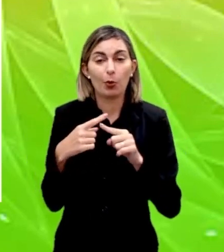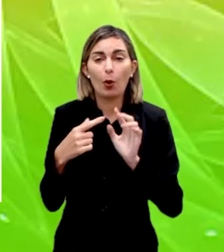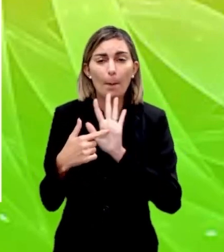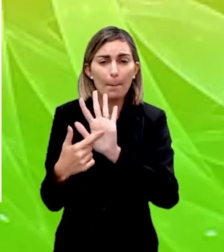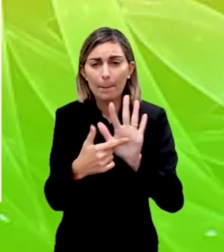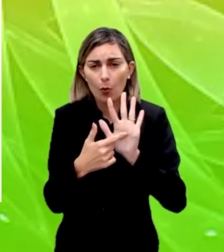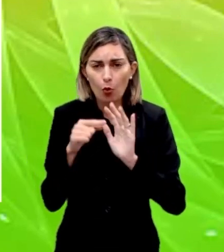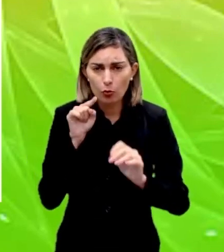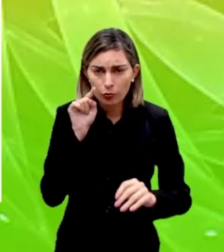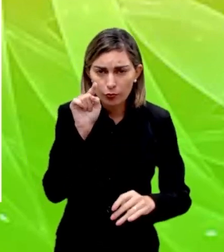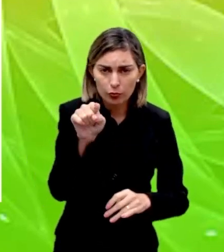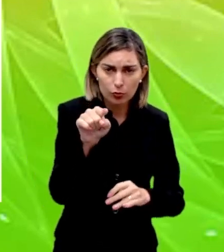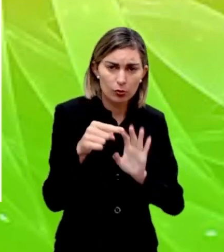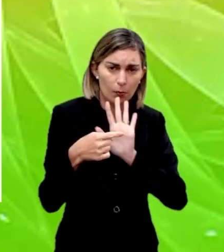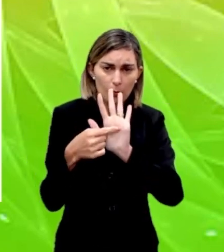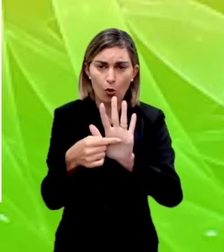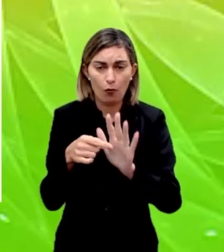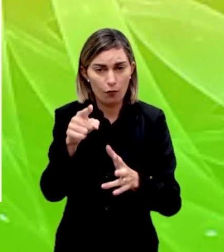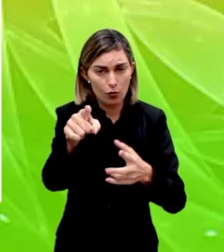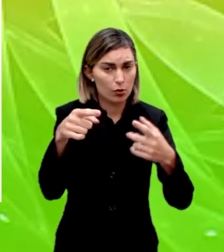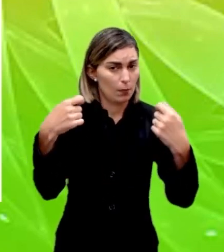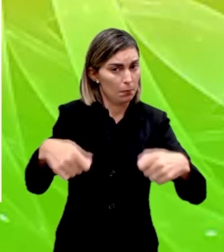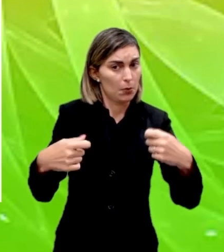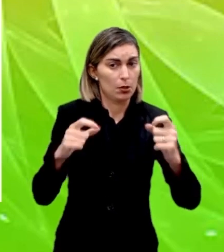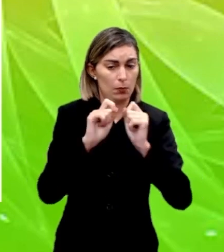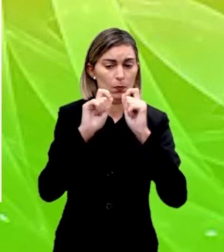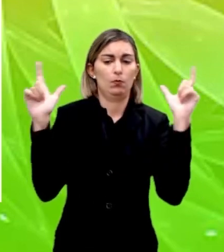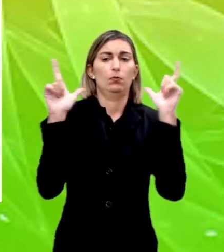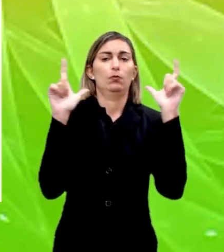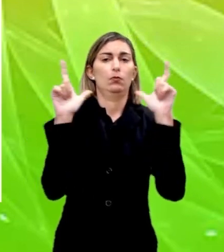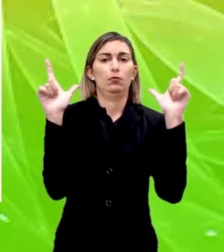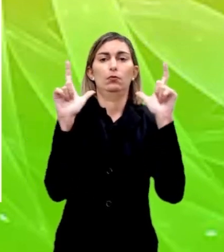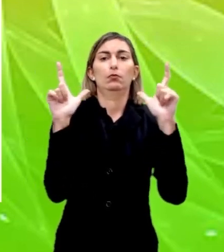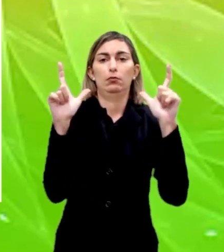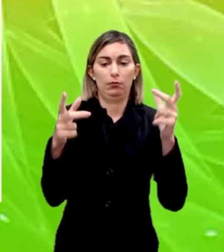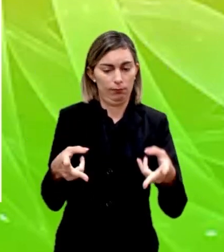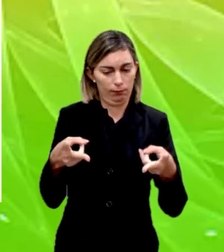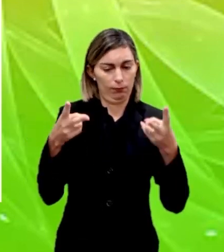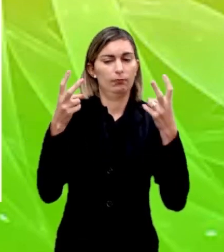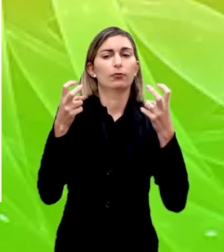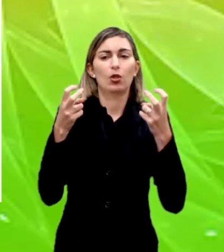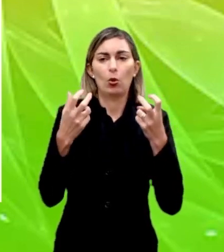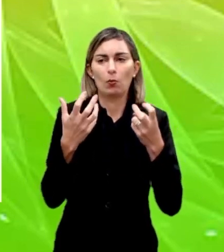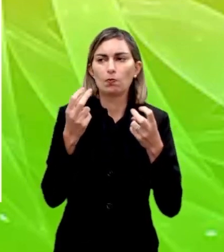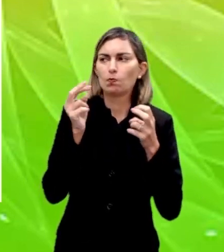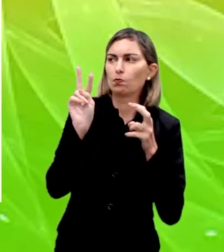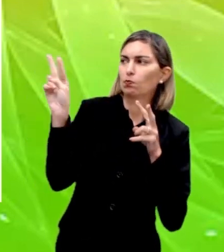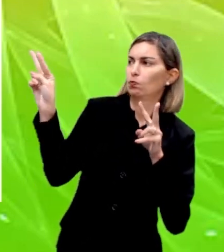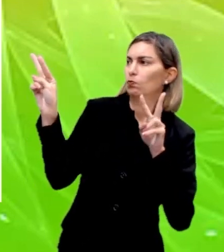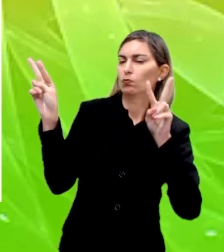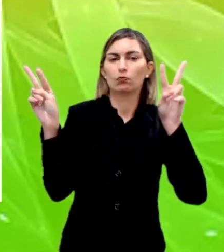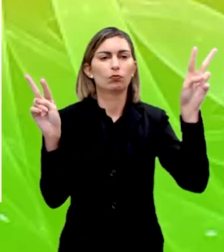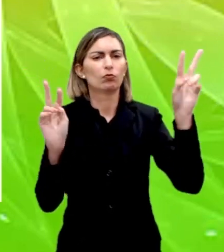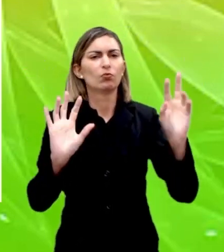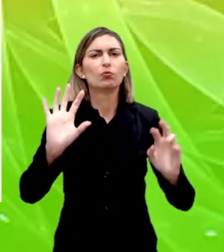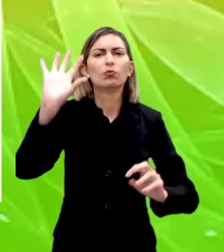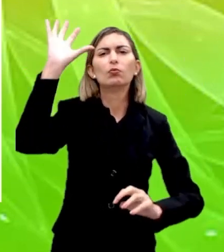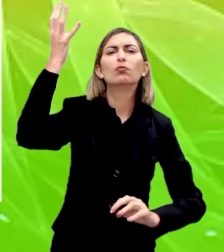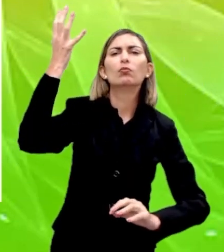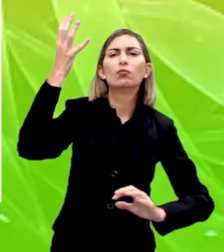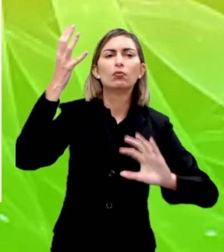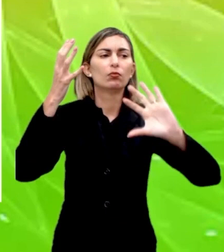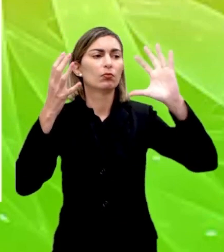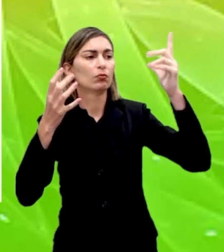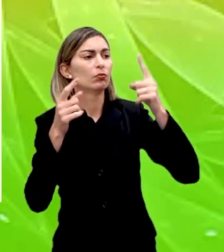você que você precisa aperceber-se das coisas ao seu redor. O que está acontecendo ao